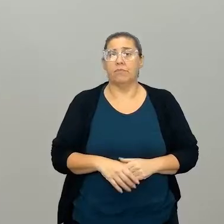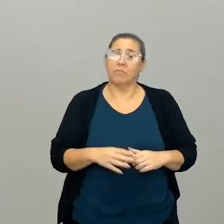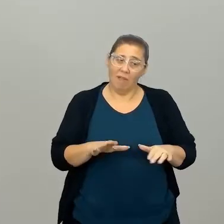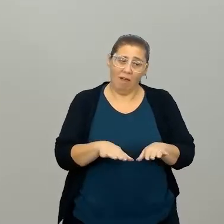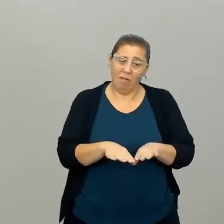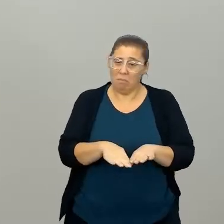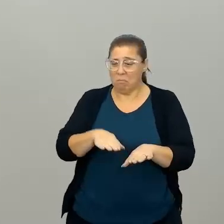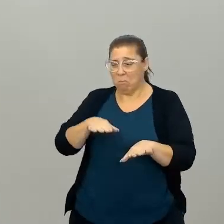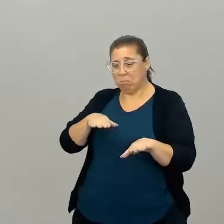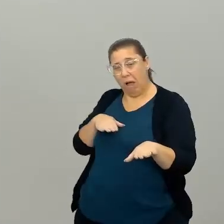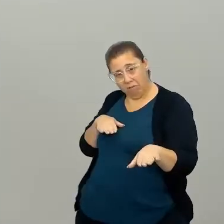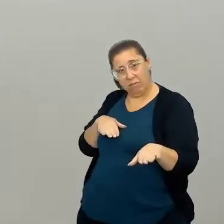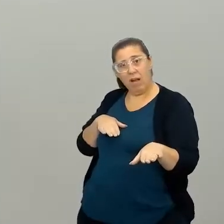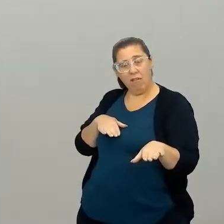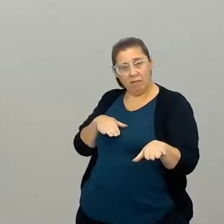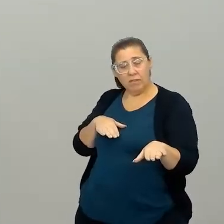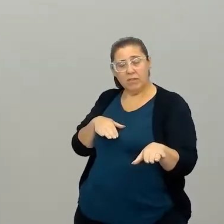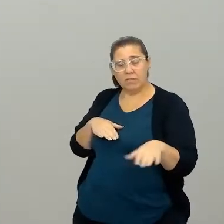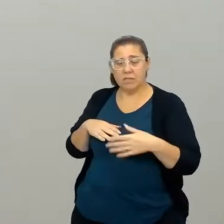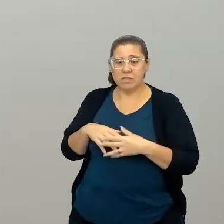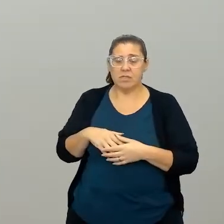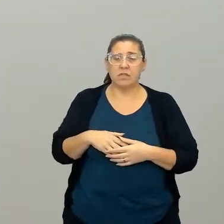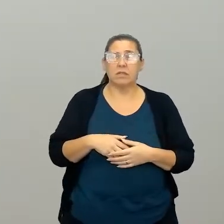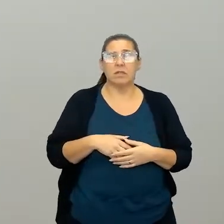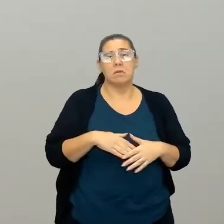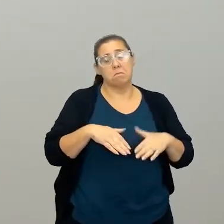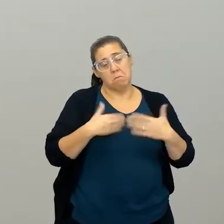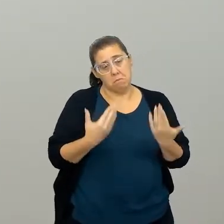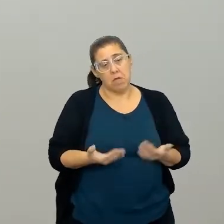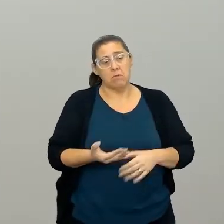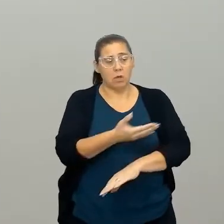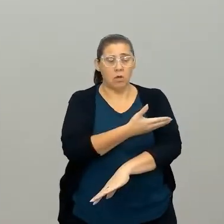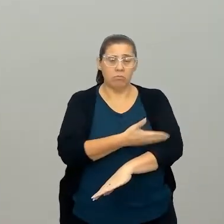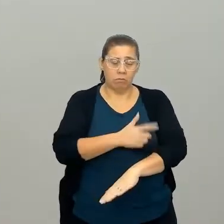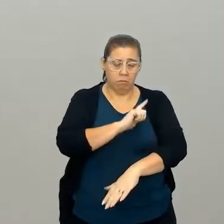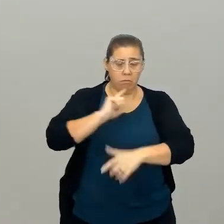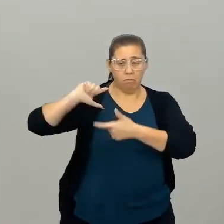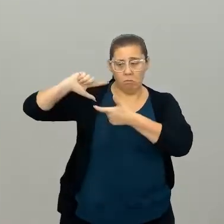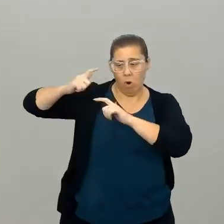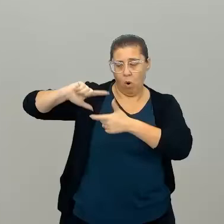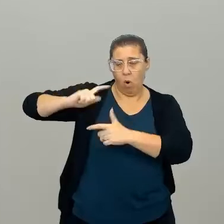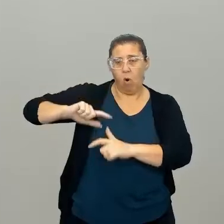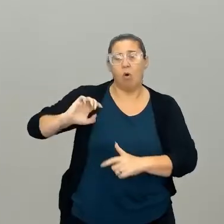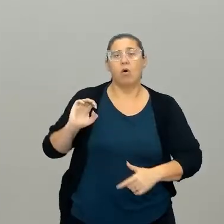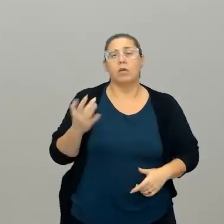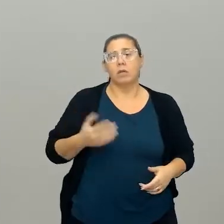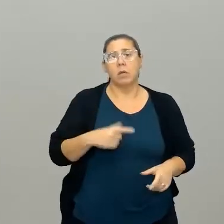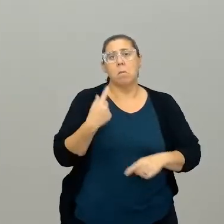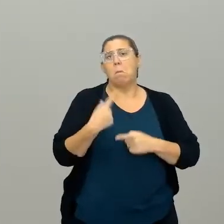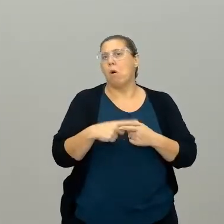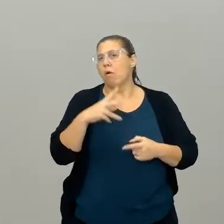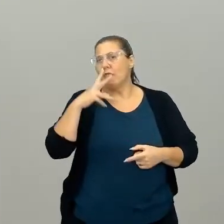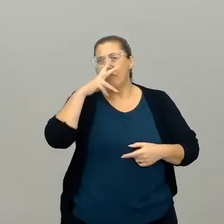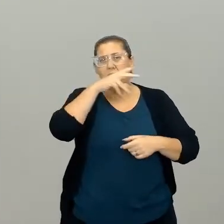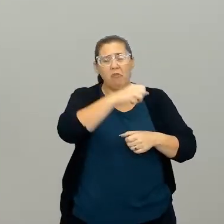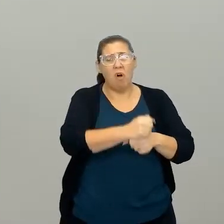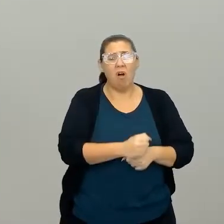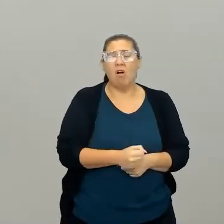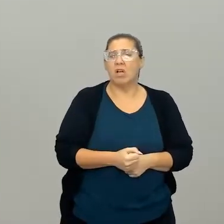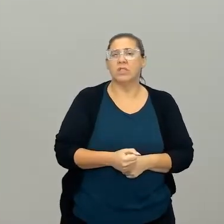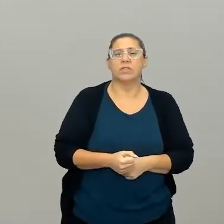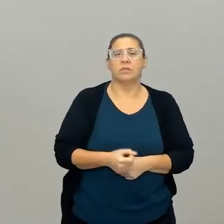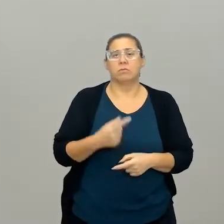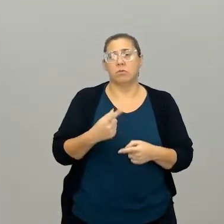pouco mais distante, mesmo com essa tendência acontecendo. E por que isso é tão forte?